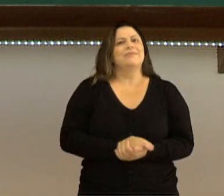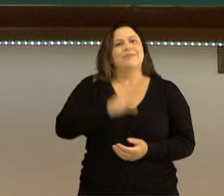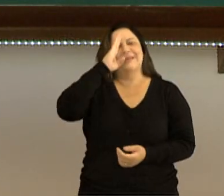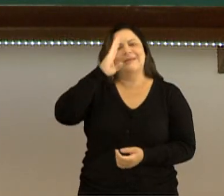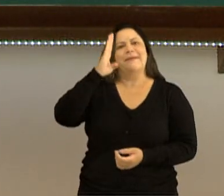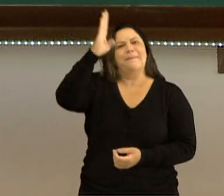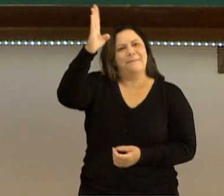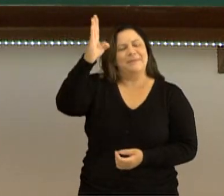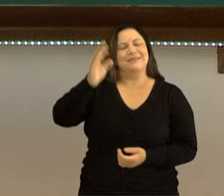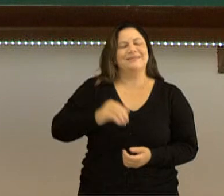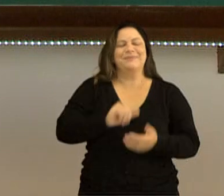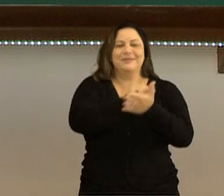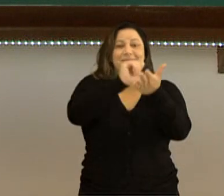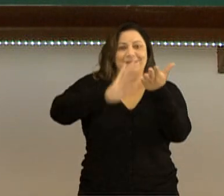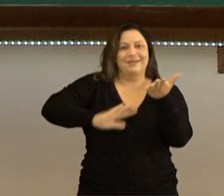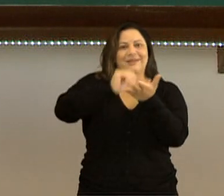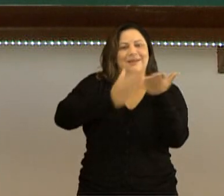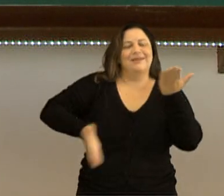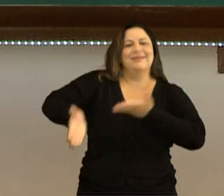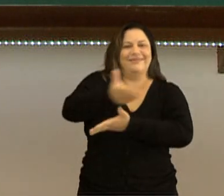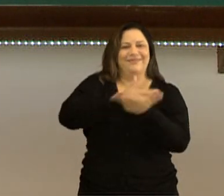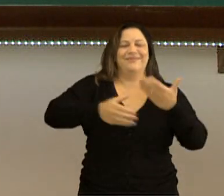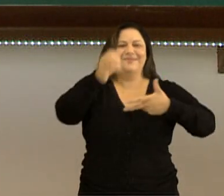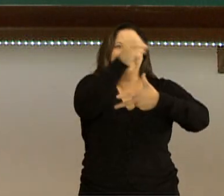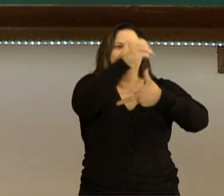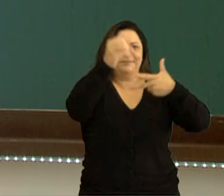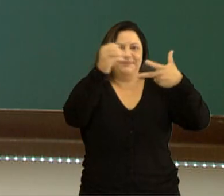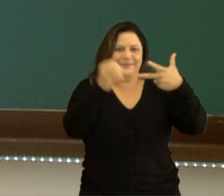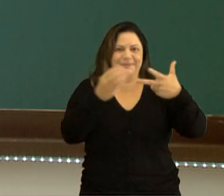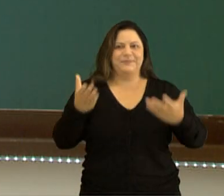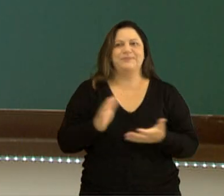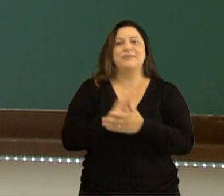principalmente nos exercícios envolvendo o Enem. Nesse vídeo